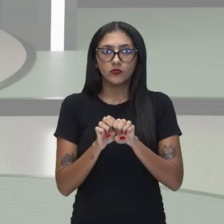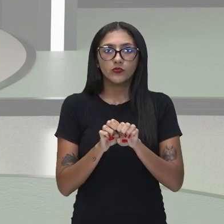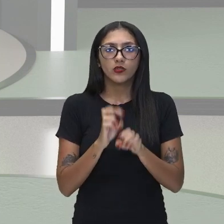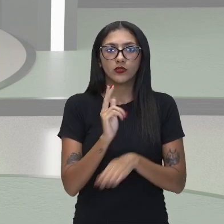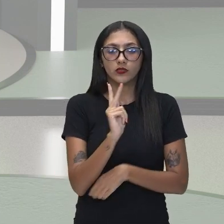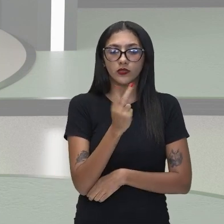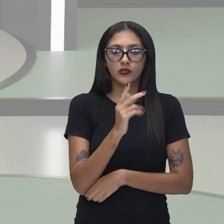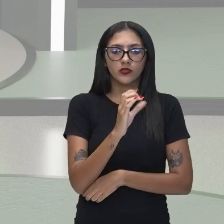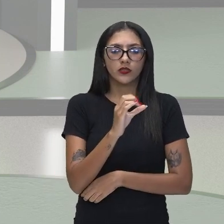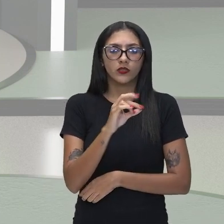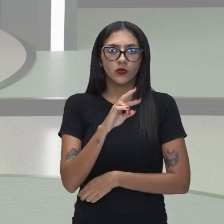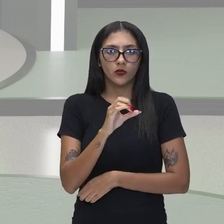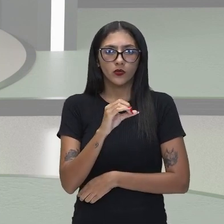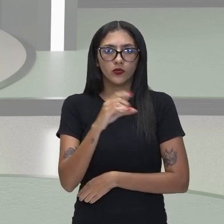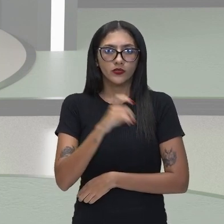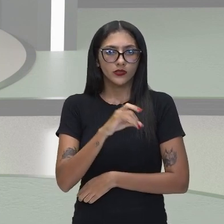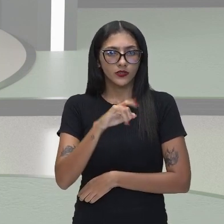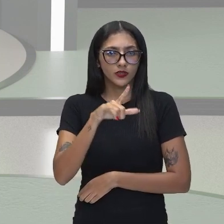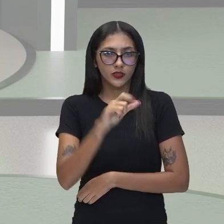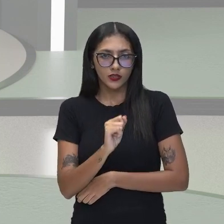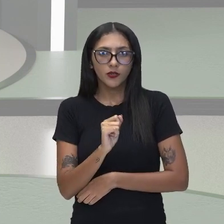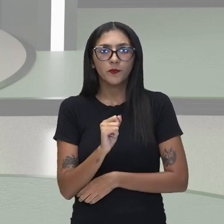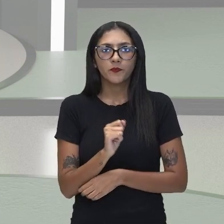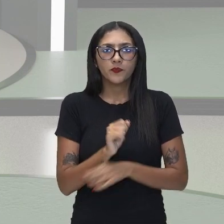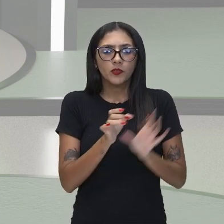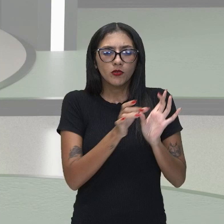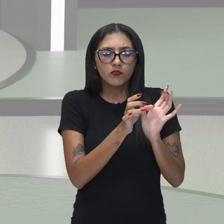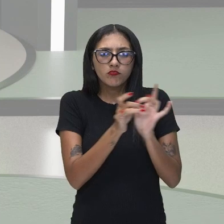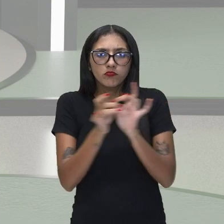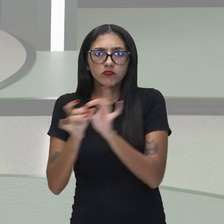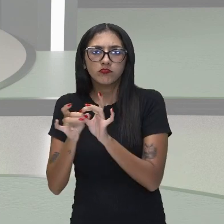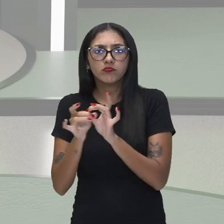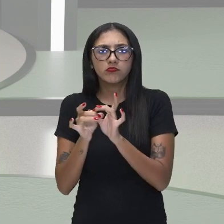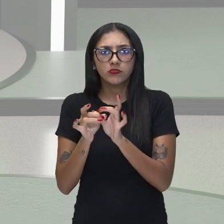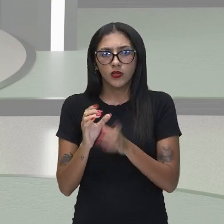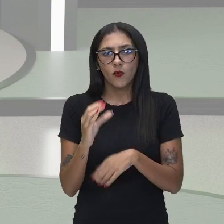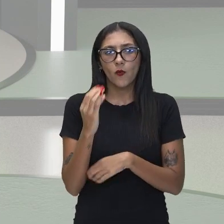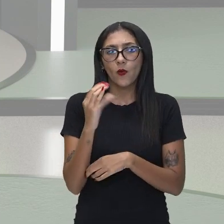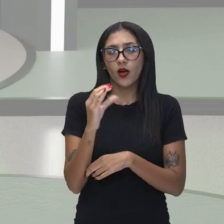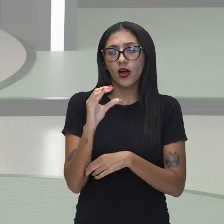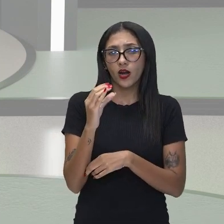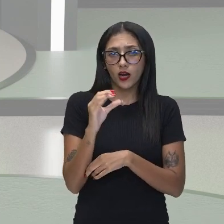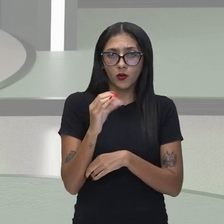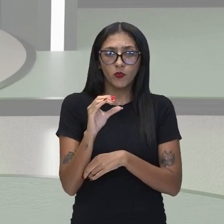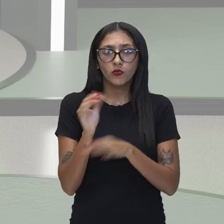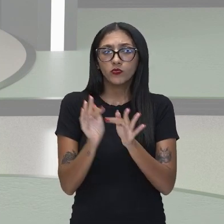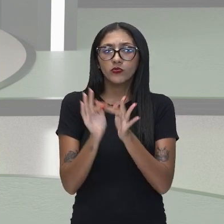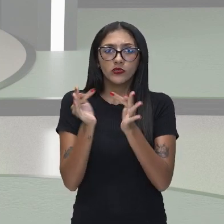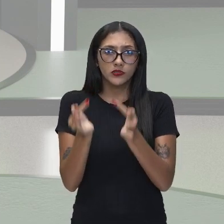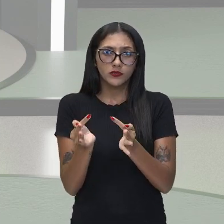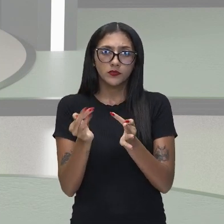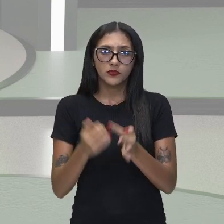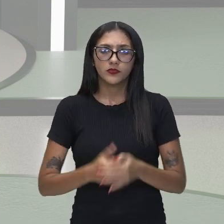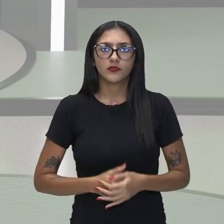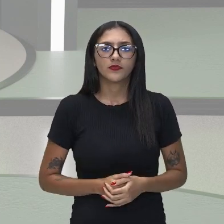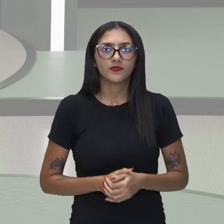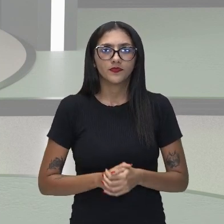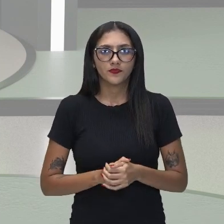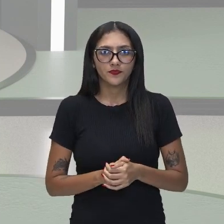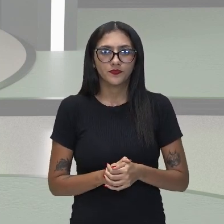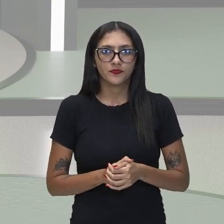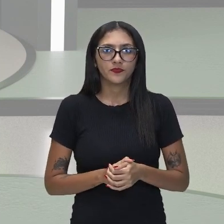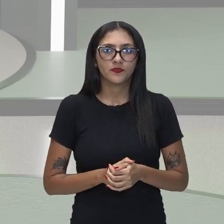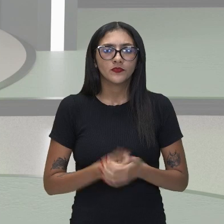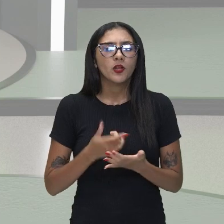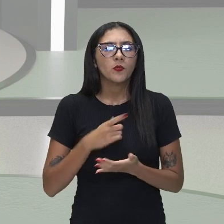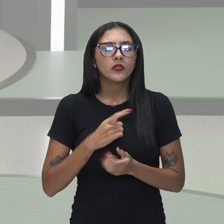carbono saturado. Então, essas funções, essas primeiras que eu vou mostrar para vocês, sempre tem hidroxila. Então, para um composto, para ser um